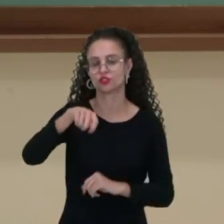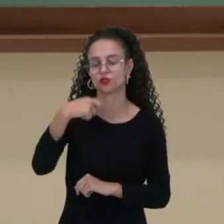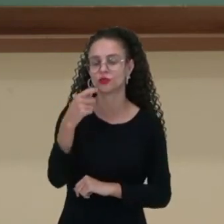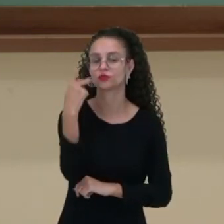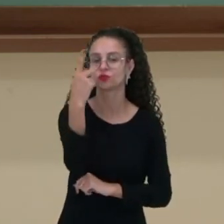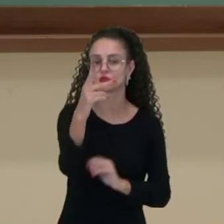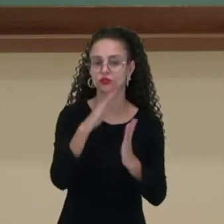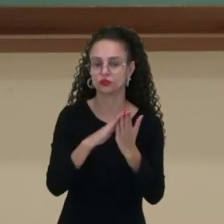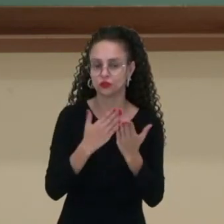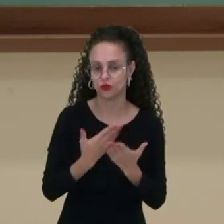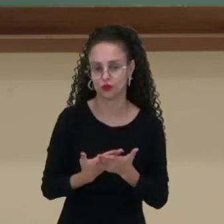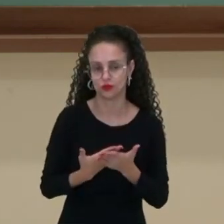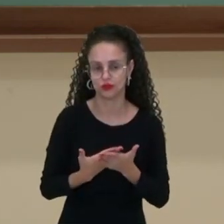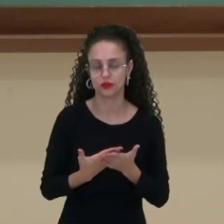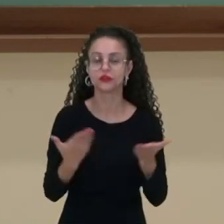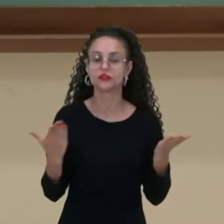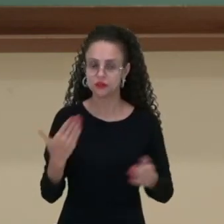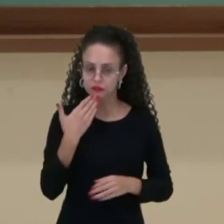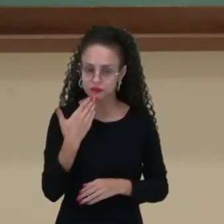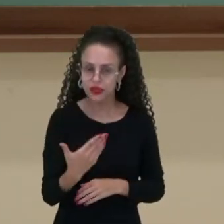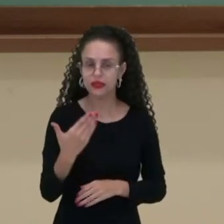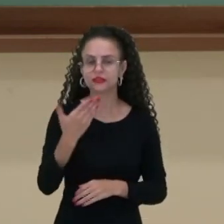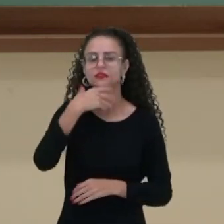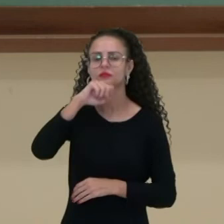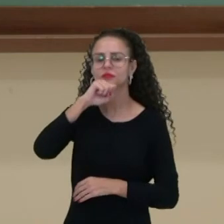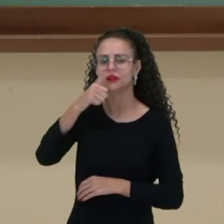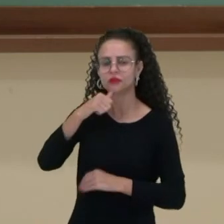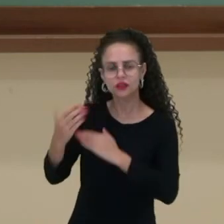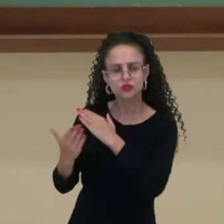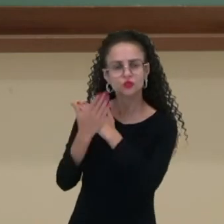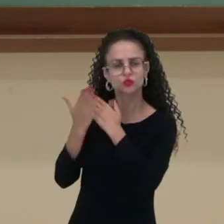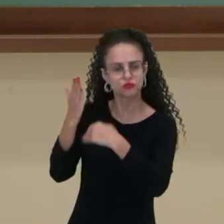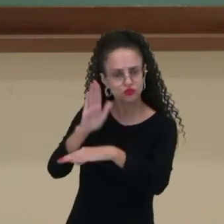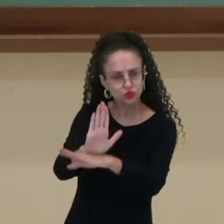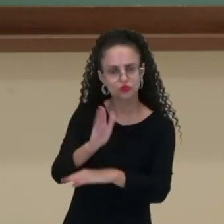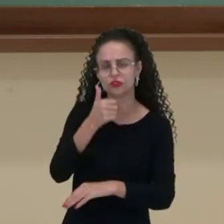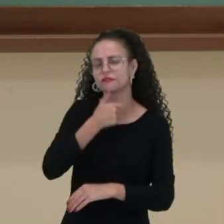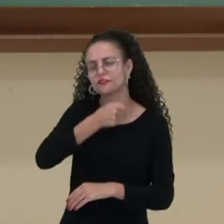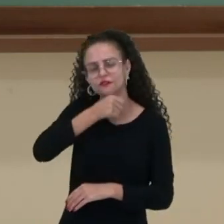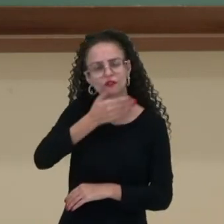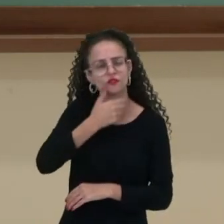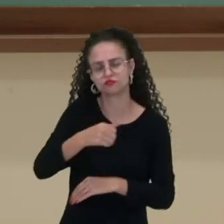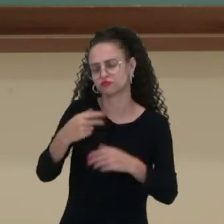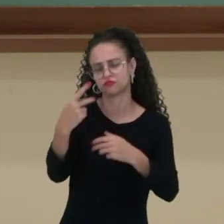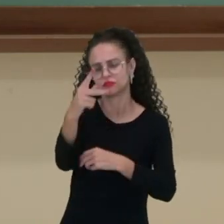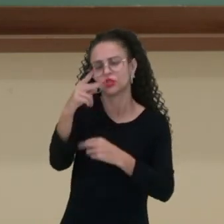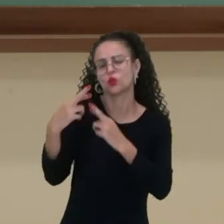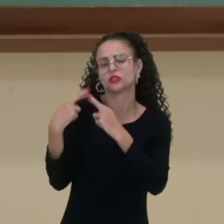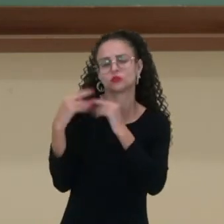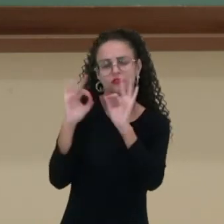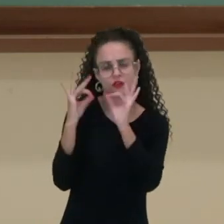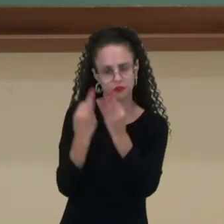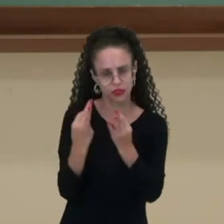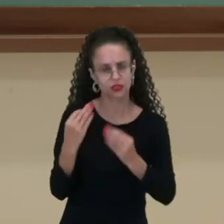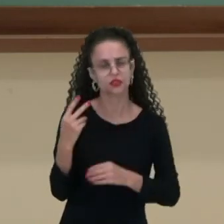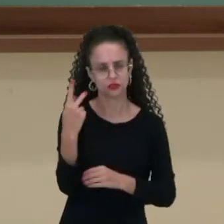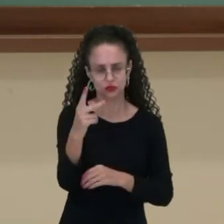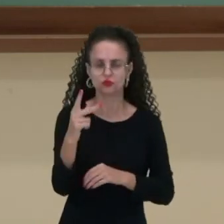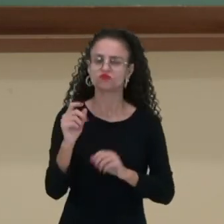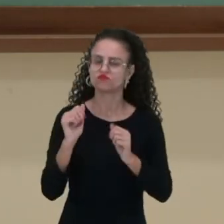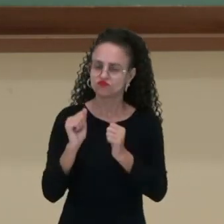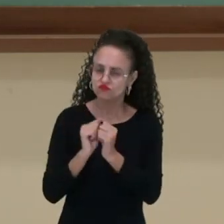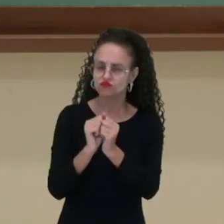estudar. Então, peça ajuda dos pais, dos avós, enfim, do seu responsável, que está junto com você nessa